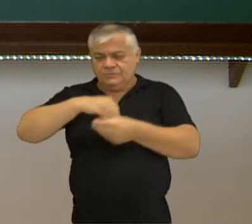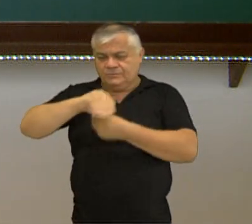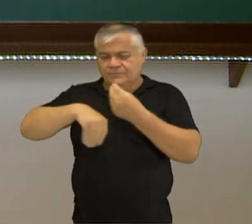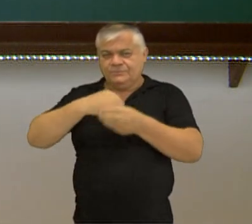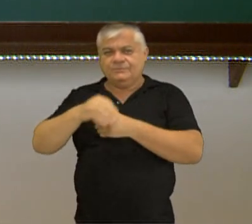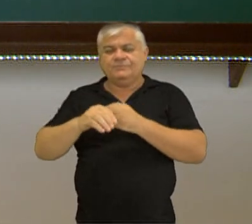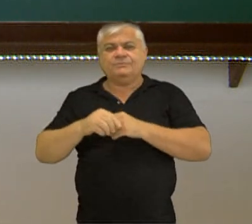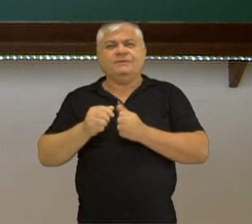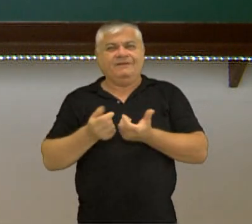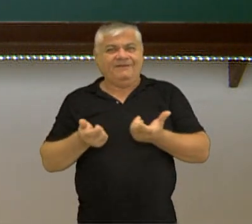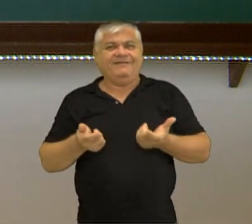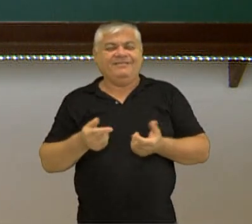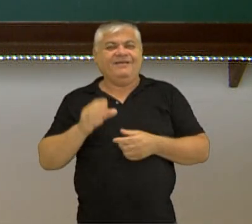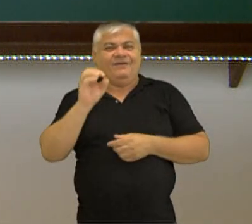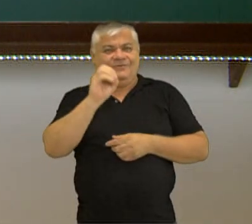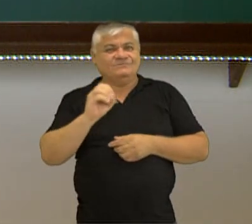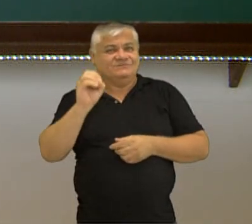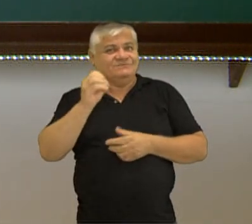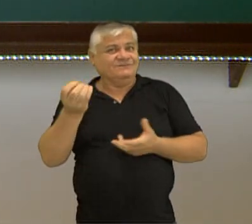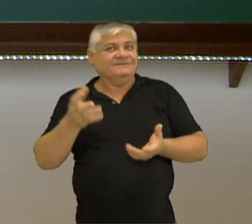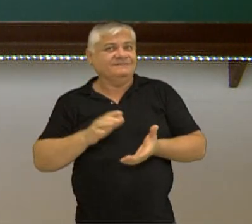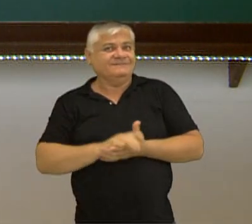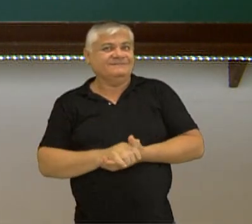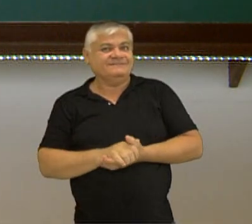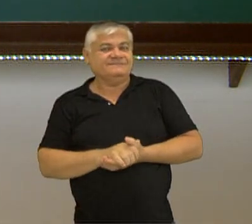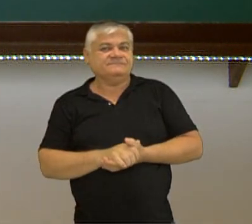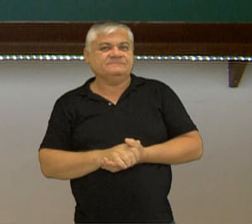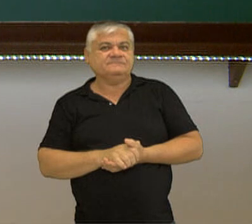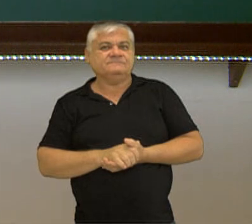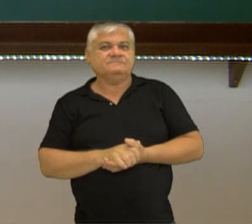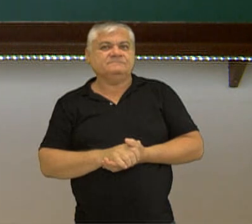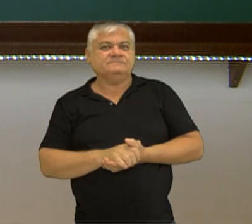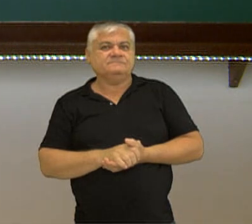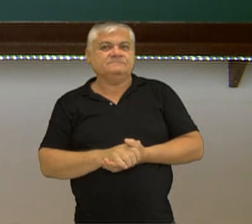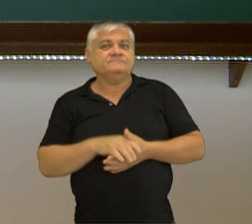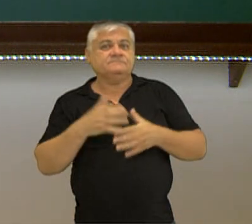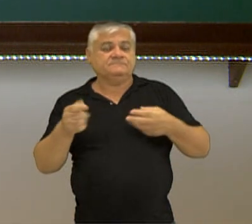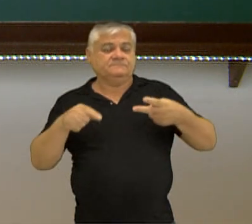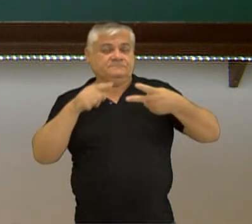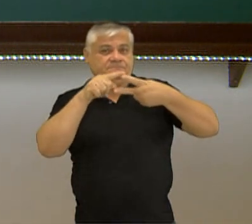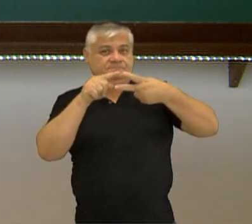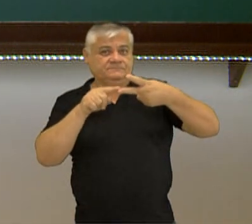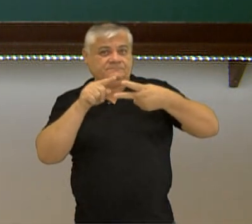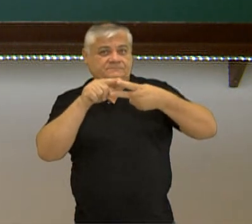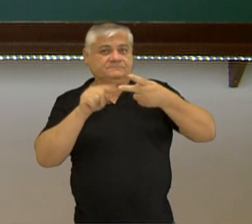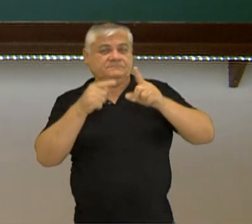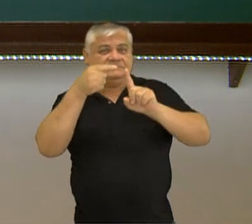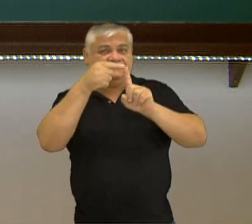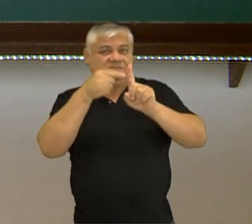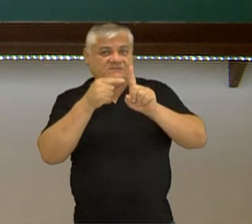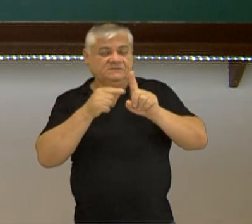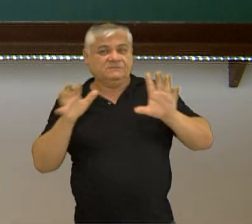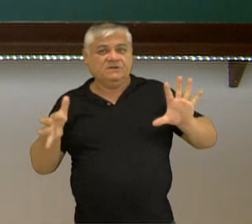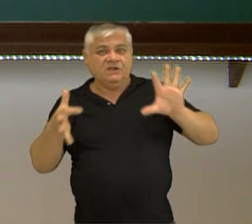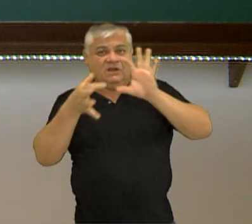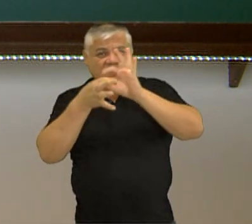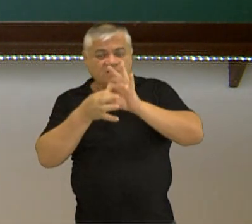gás oxigênio, aqui em específico. Tá? Então essas são dois tipos de ligações que